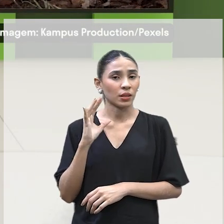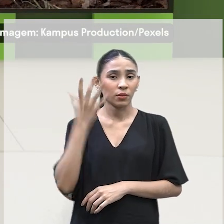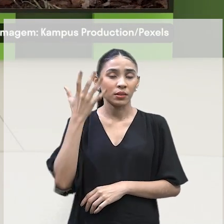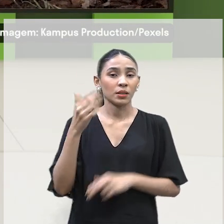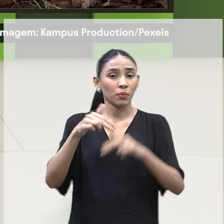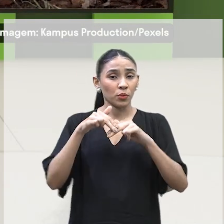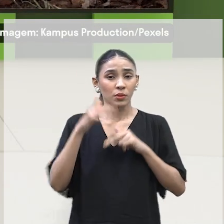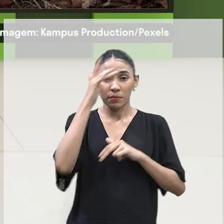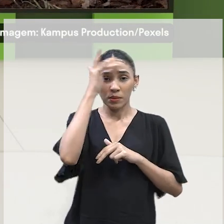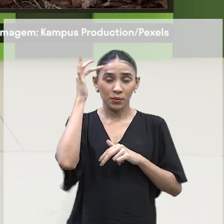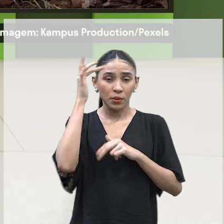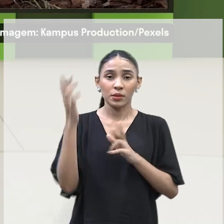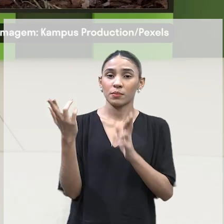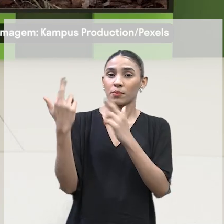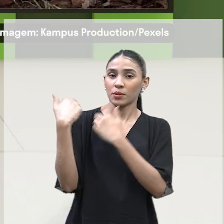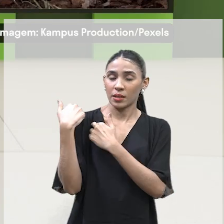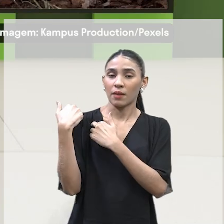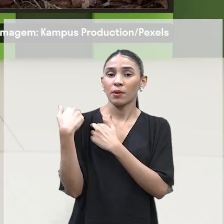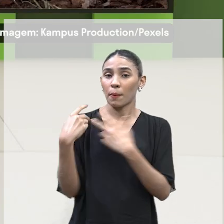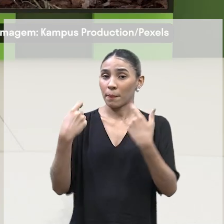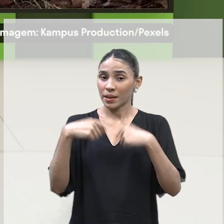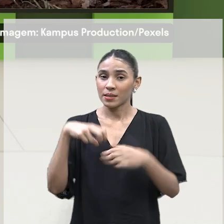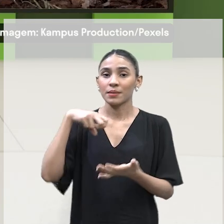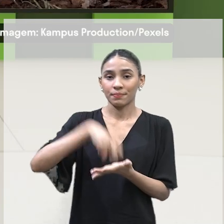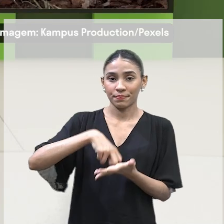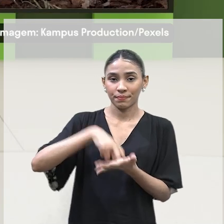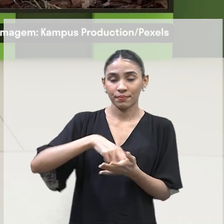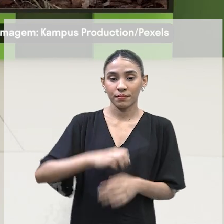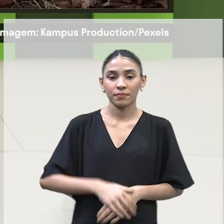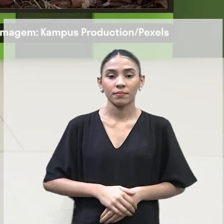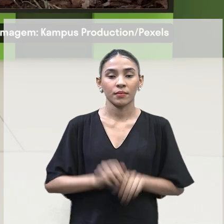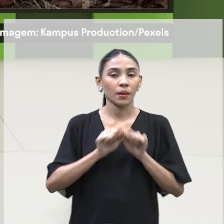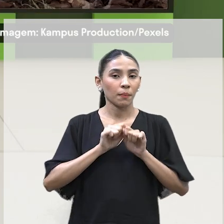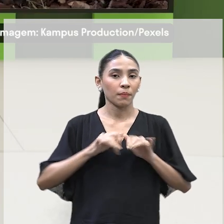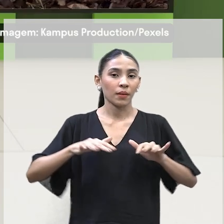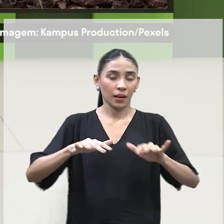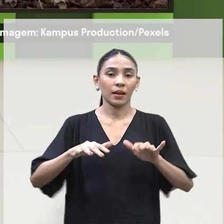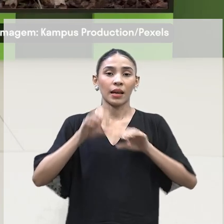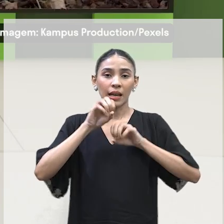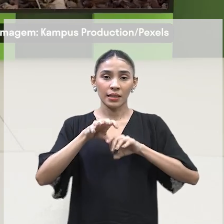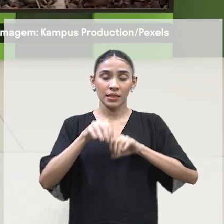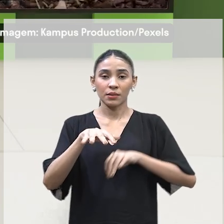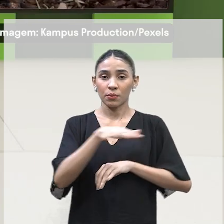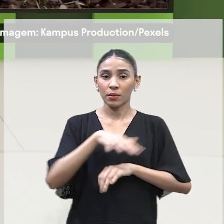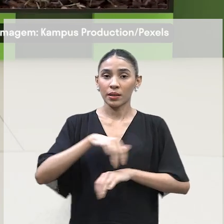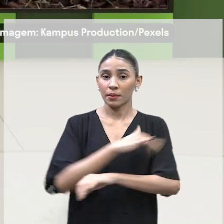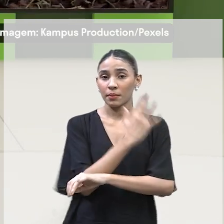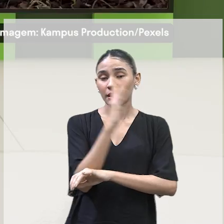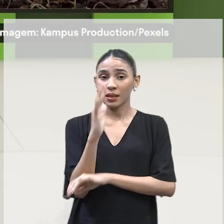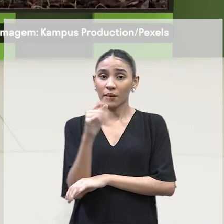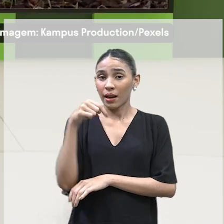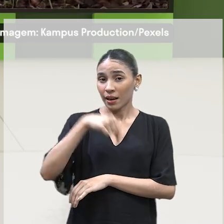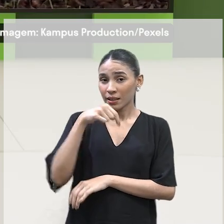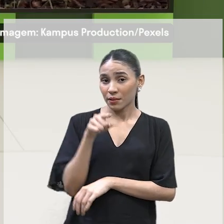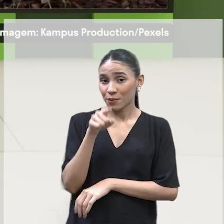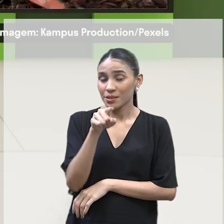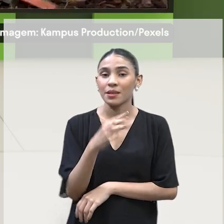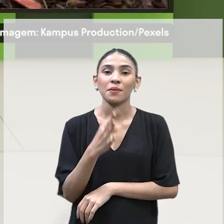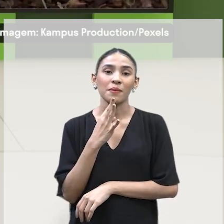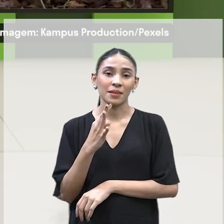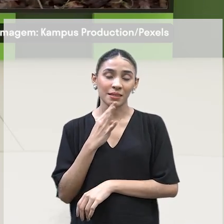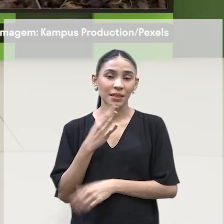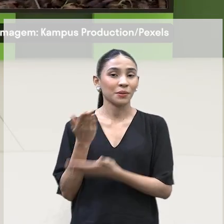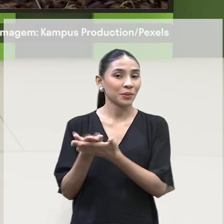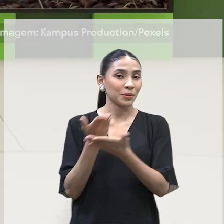pessoas responsáveis precisam ser punidas, né? Ampliação da educação ambiental é que nós estamos fazendo aqui, olha, você está